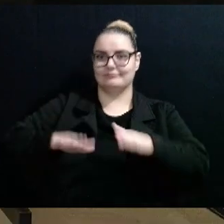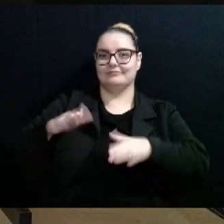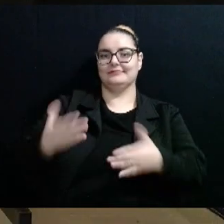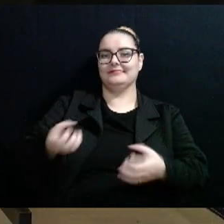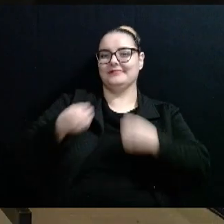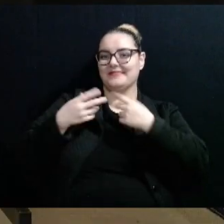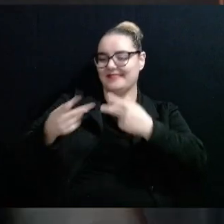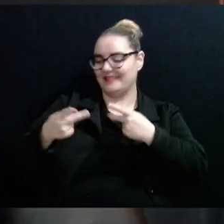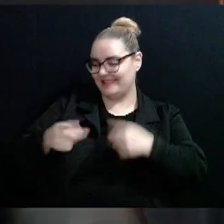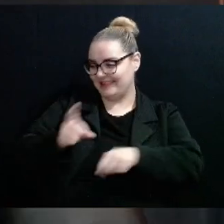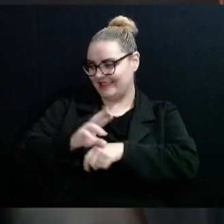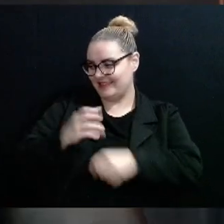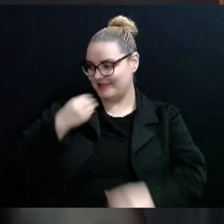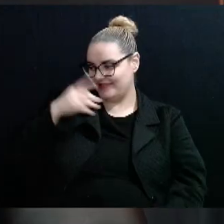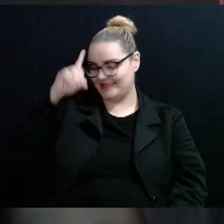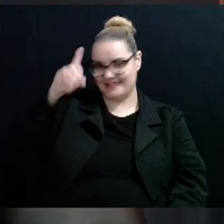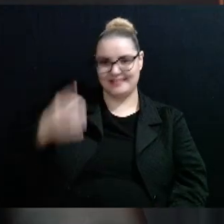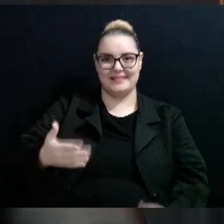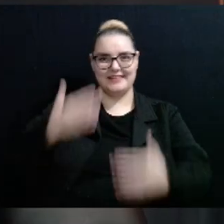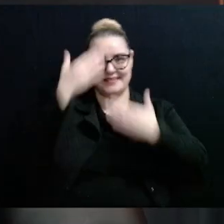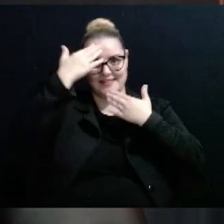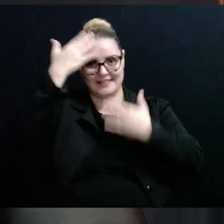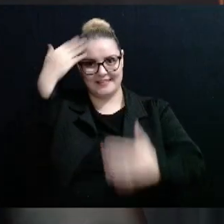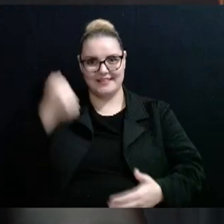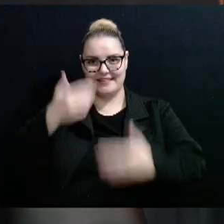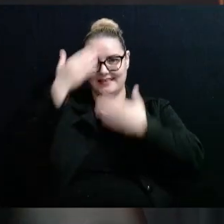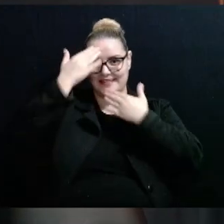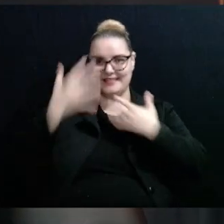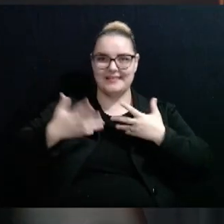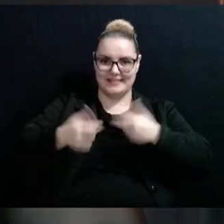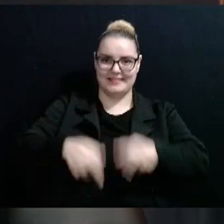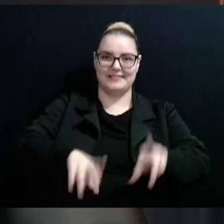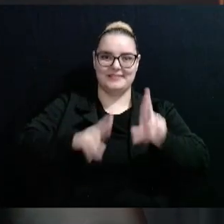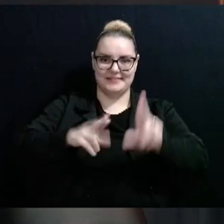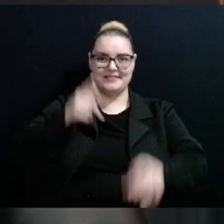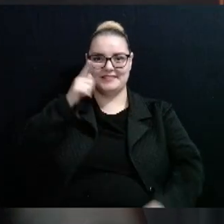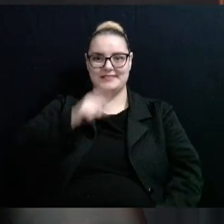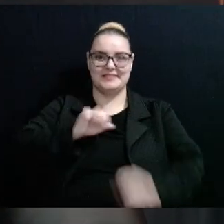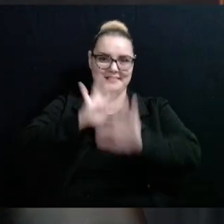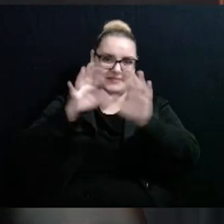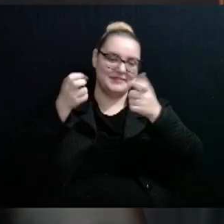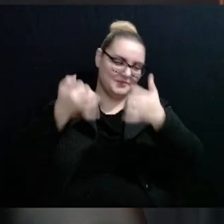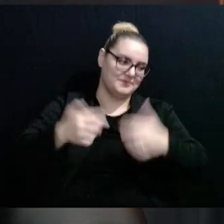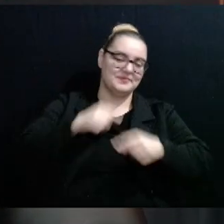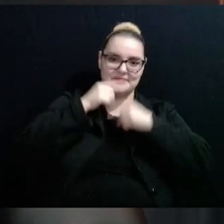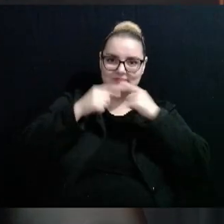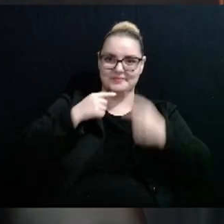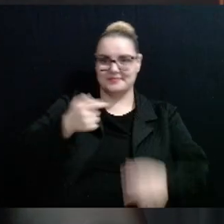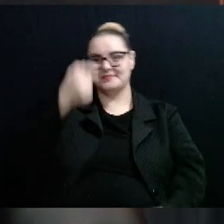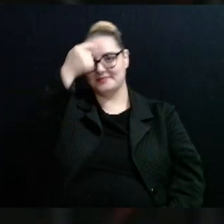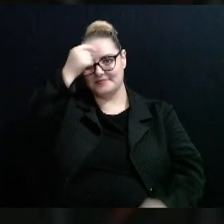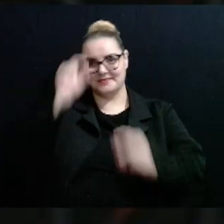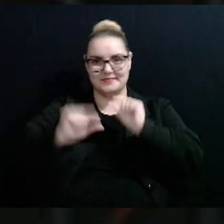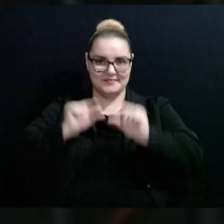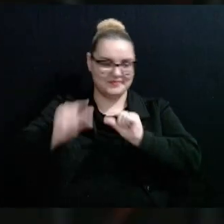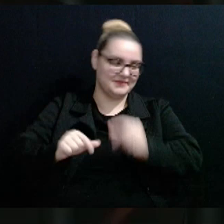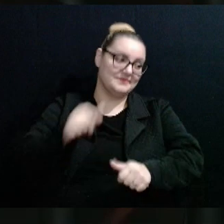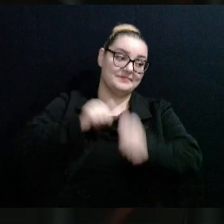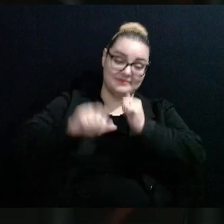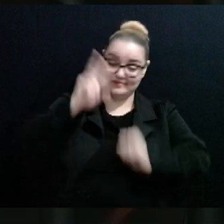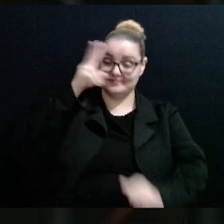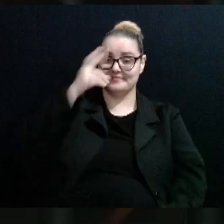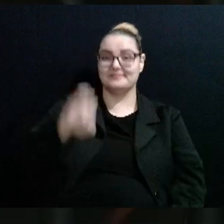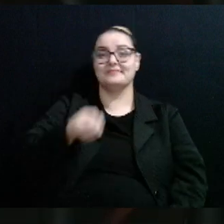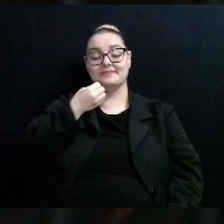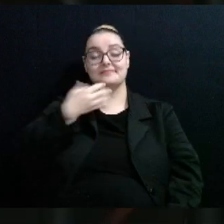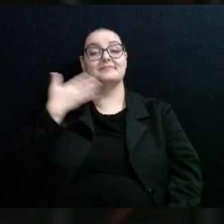doutora, bom dia. Obrigada, Rubio, eu agradeço muito o convite, espero que a gente consiga esclarecer algumas dúvidas e conscientizar um pouco mais sobre o consumo de álcool. Muito bem.